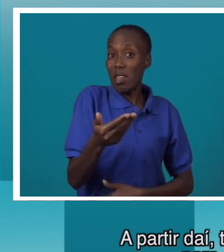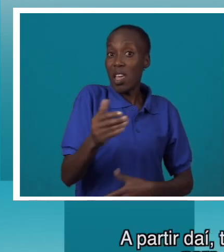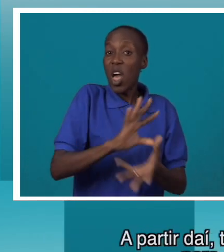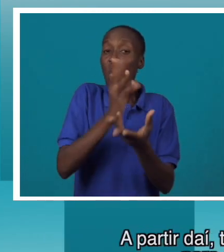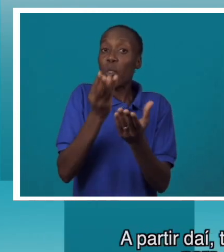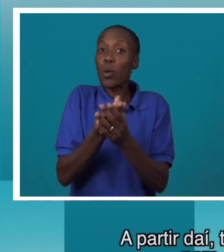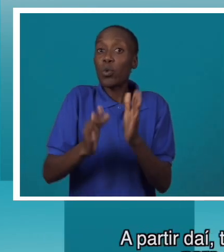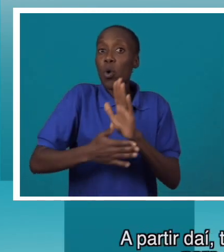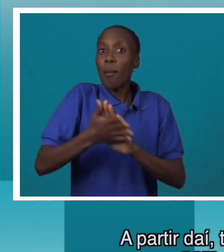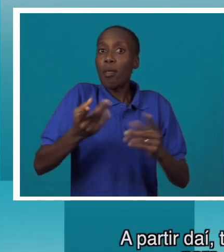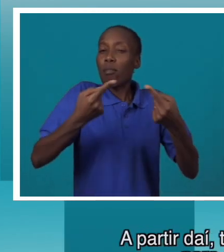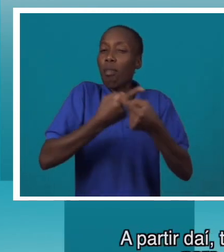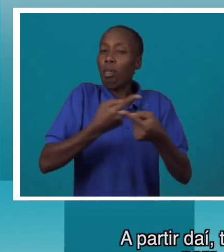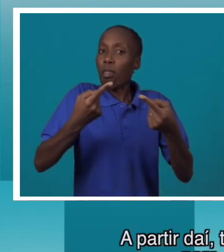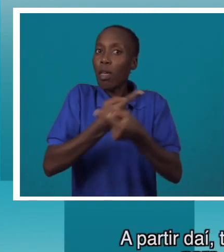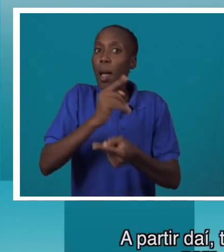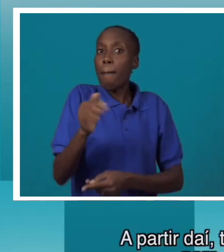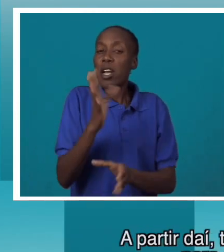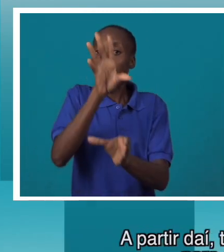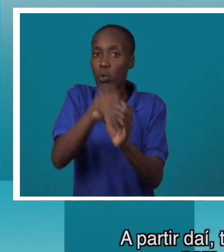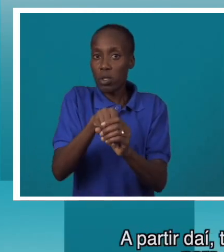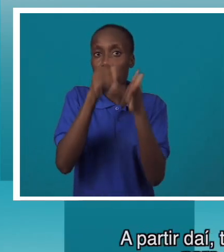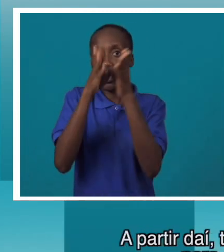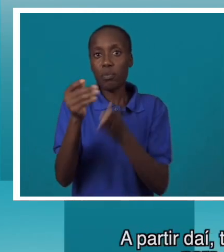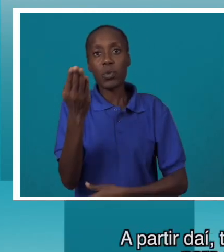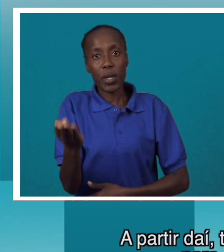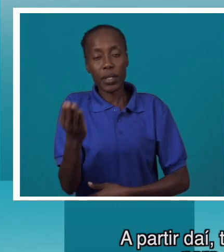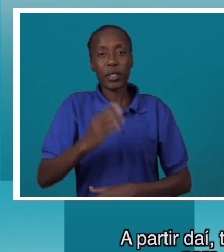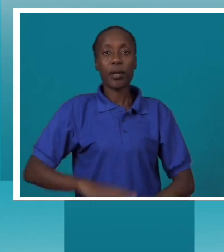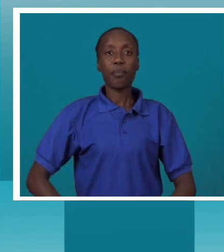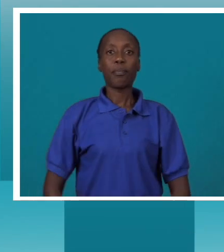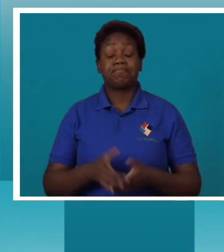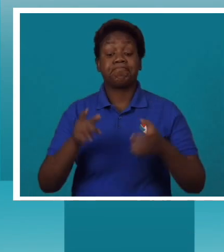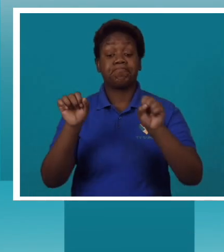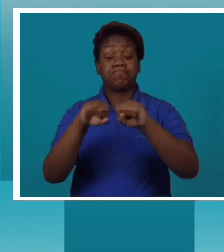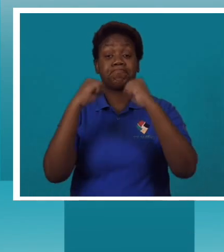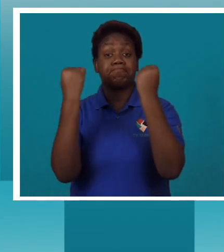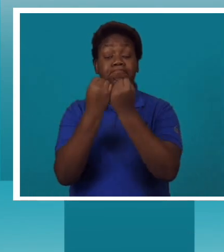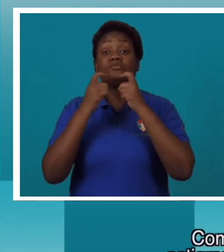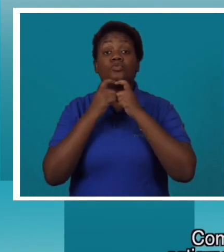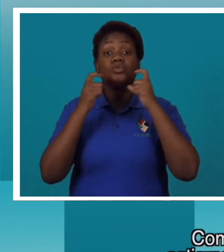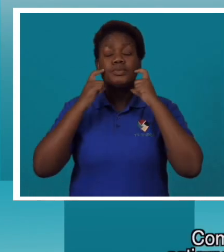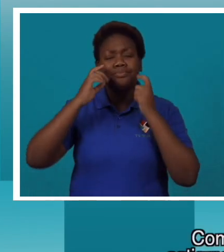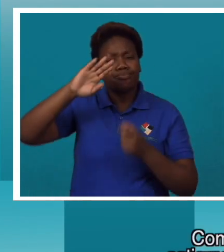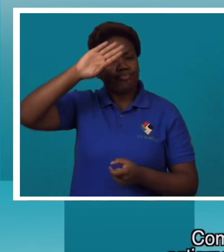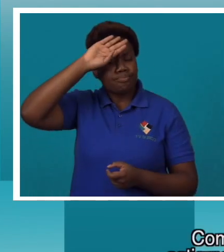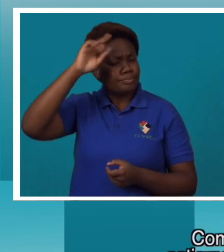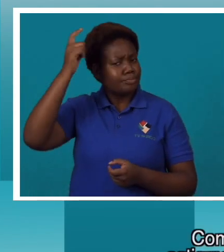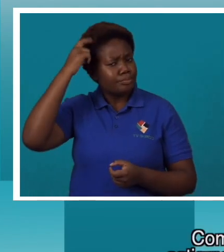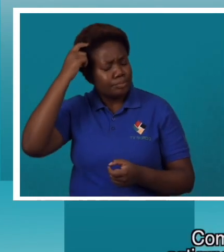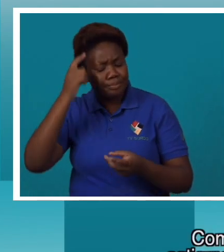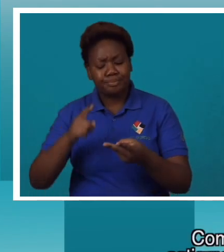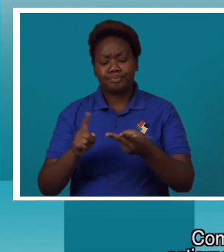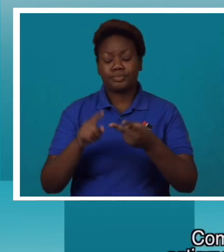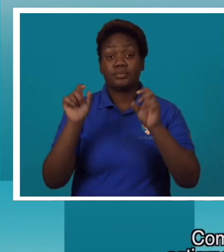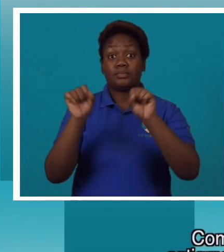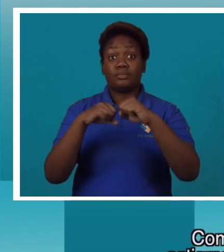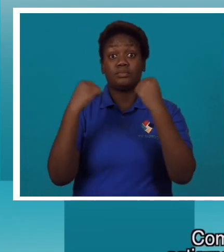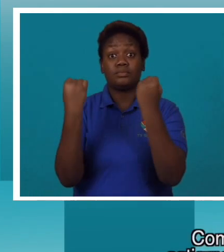partir daí todo o resto se torna complicado para a inclusão desta pessoa. Como forma de combater a